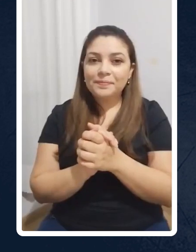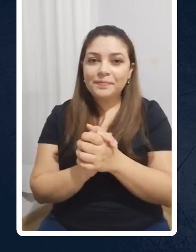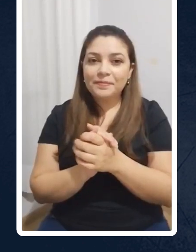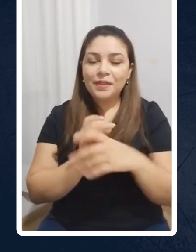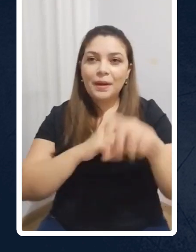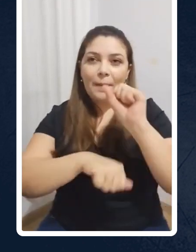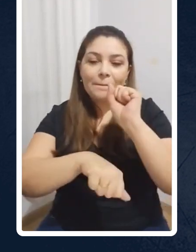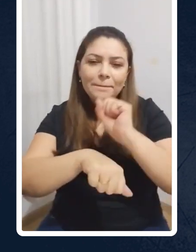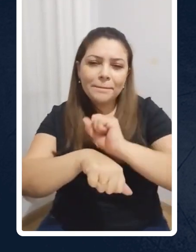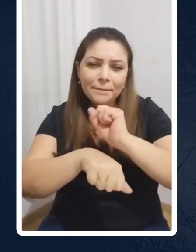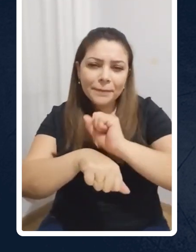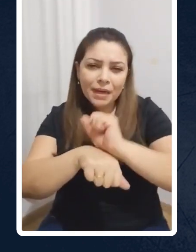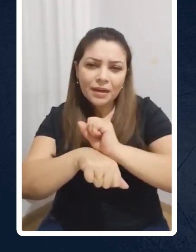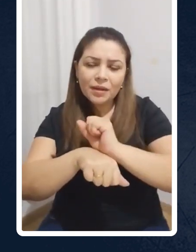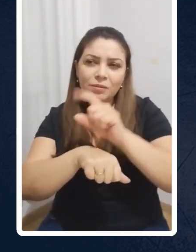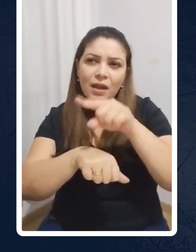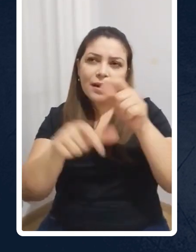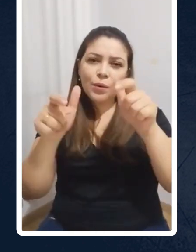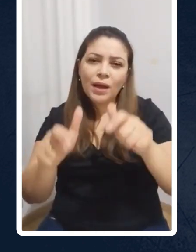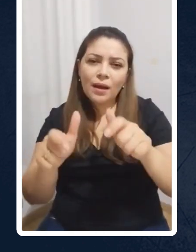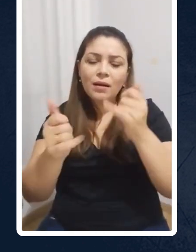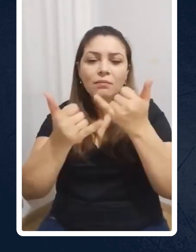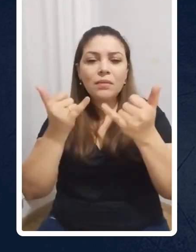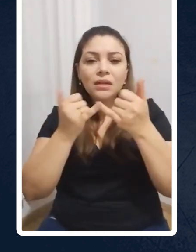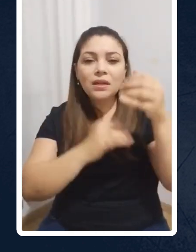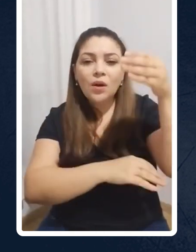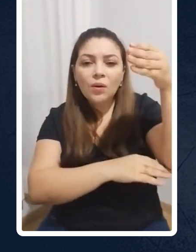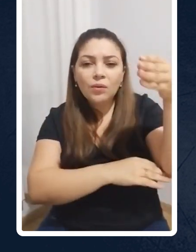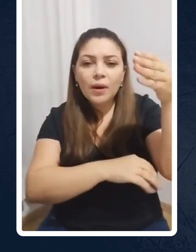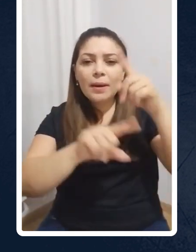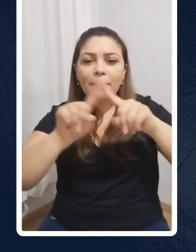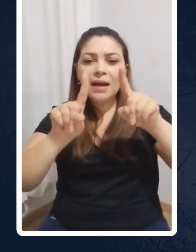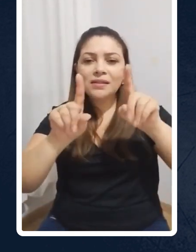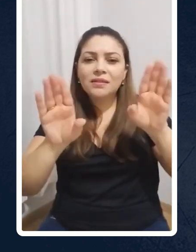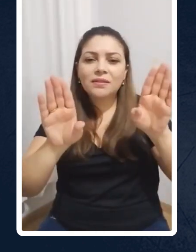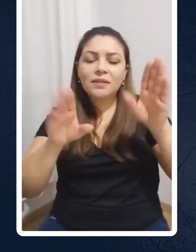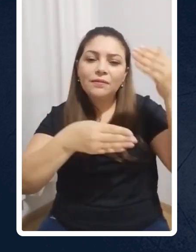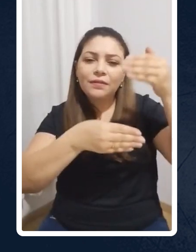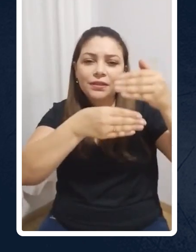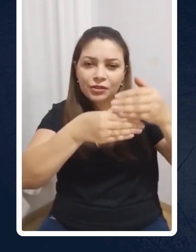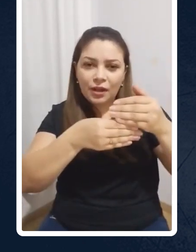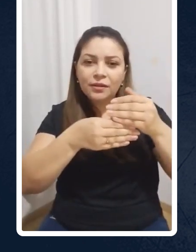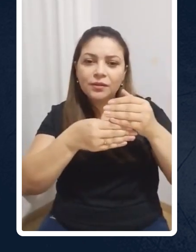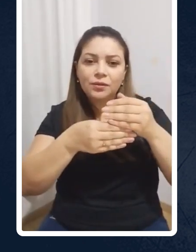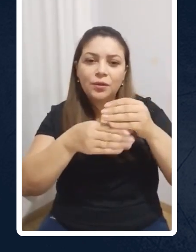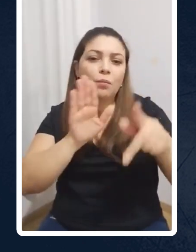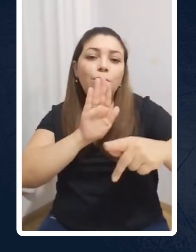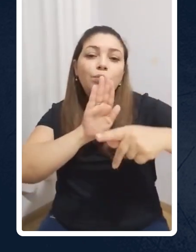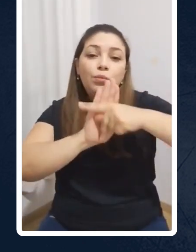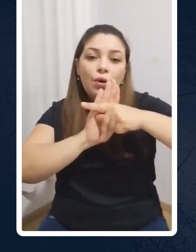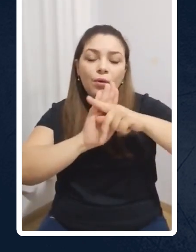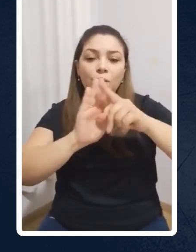tipo uma pensão, assim, um local fechado, que era fechado para encontros de